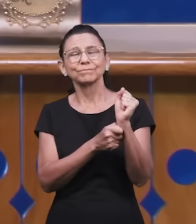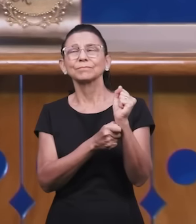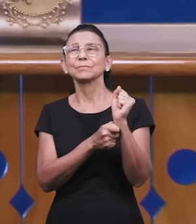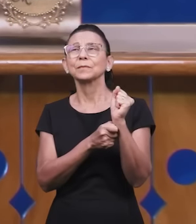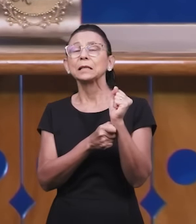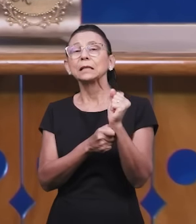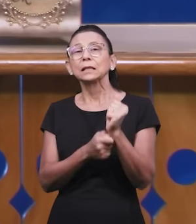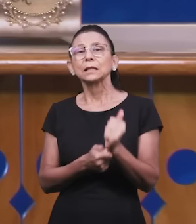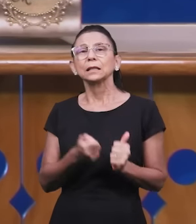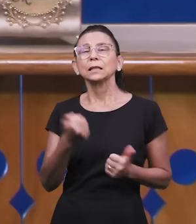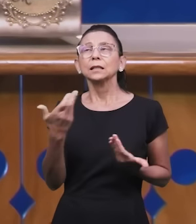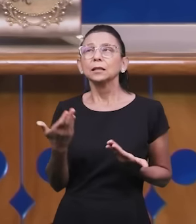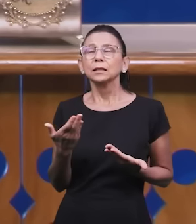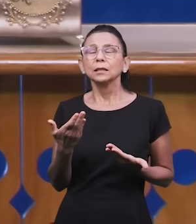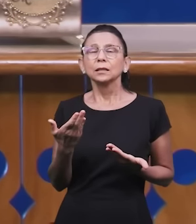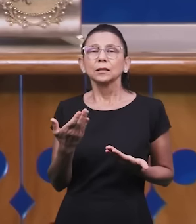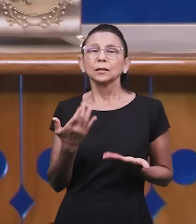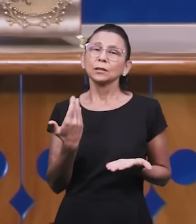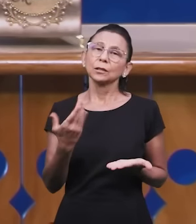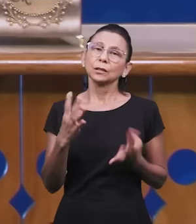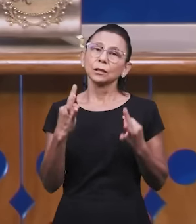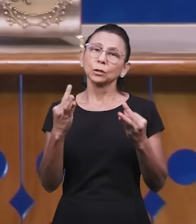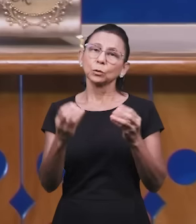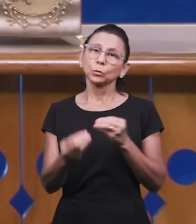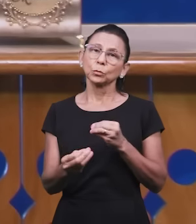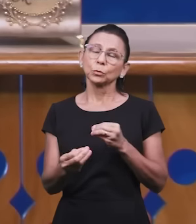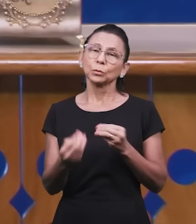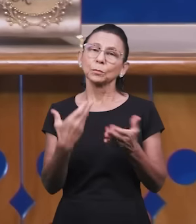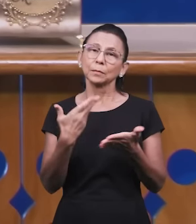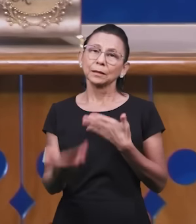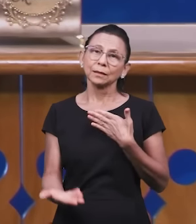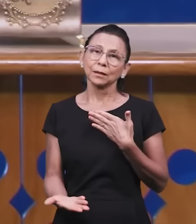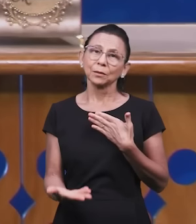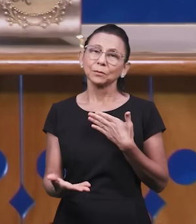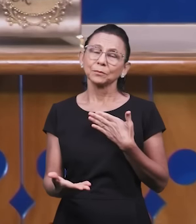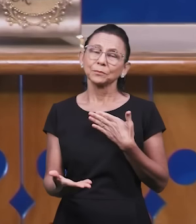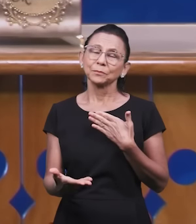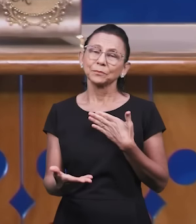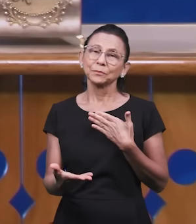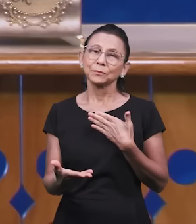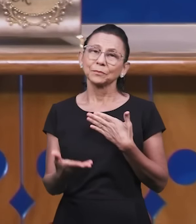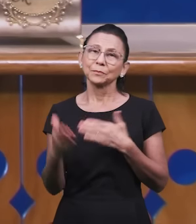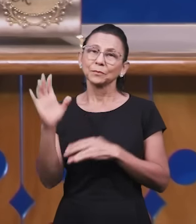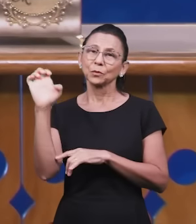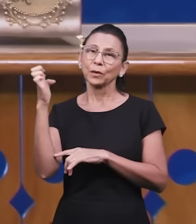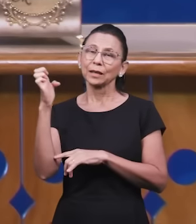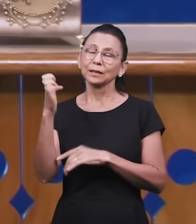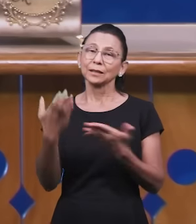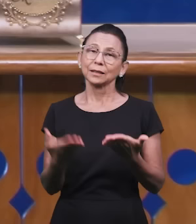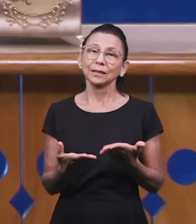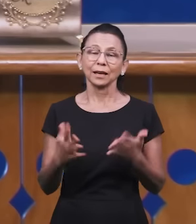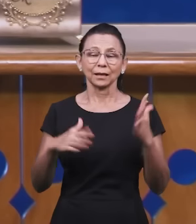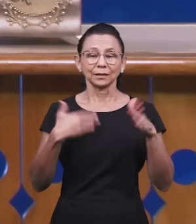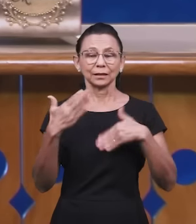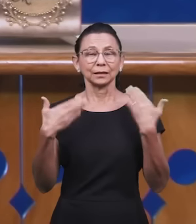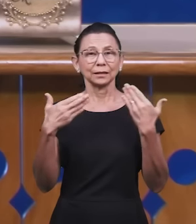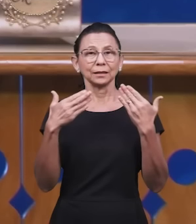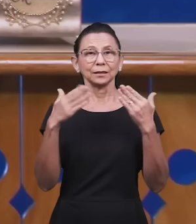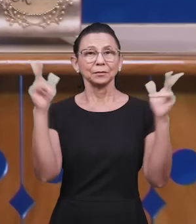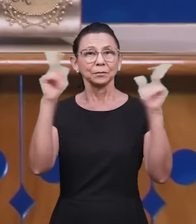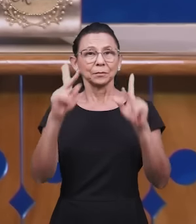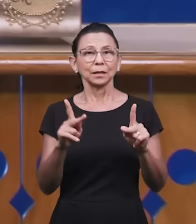aquilo que ele perdeu, alcançar a vida, alcançar a felicidade, alcançar a paz. E a ciência,